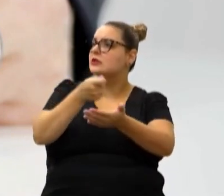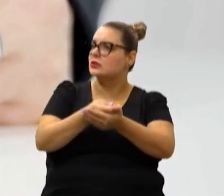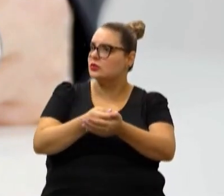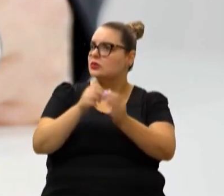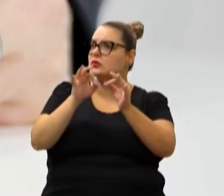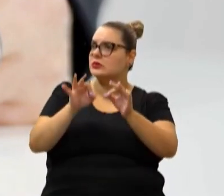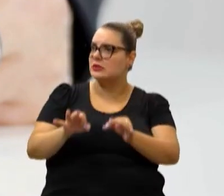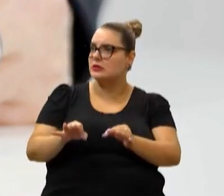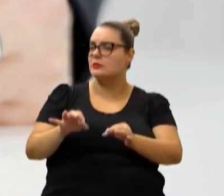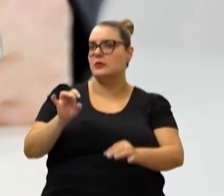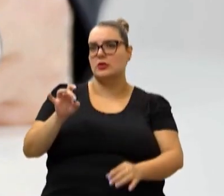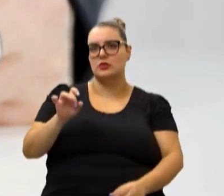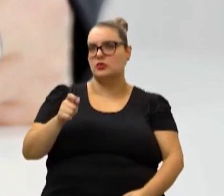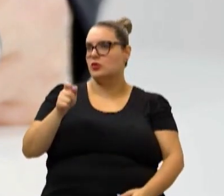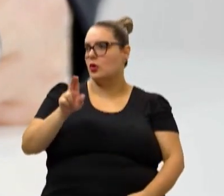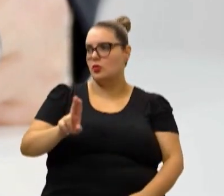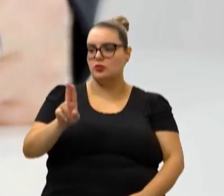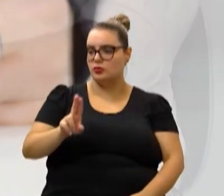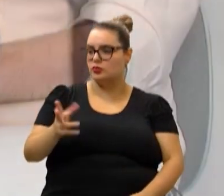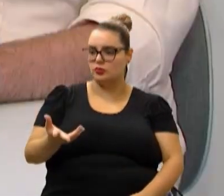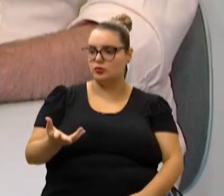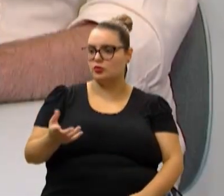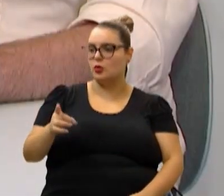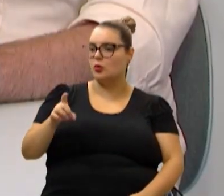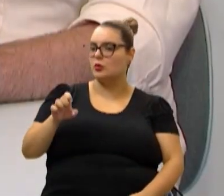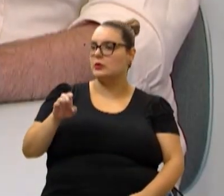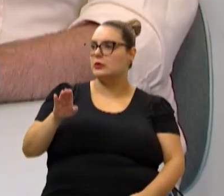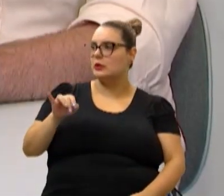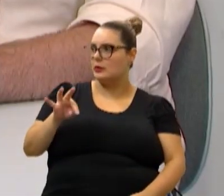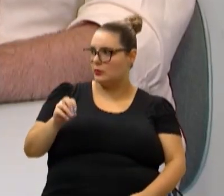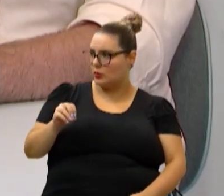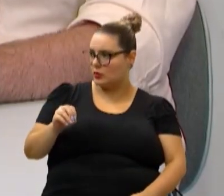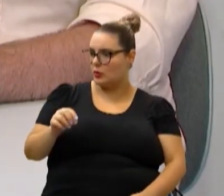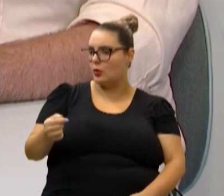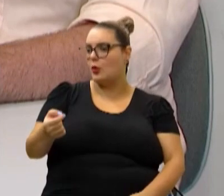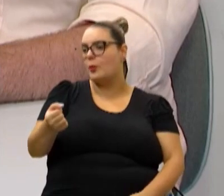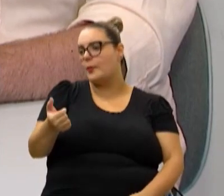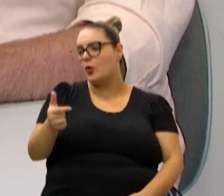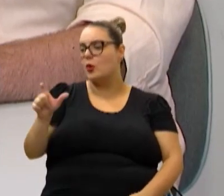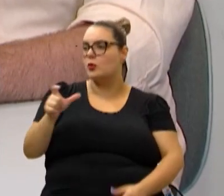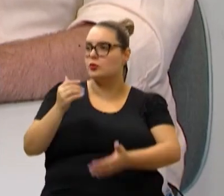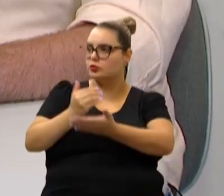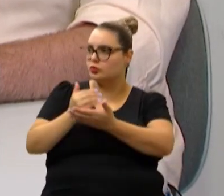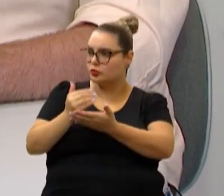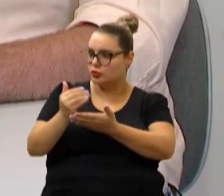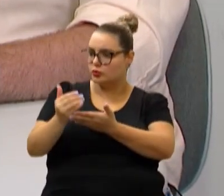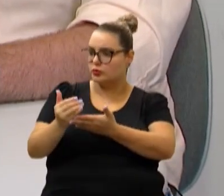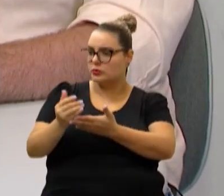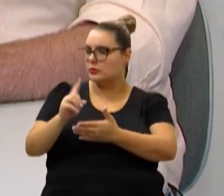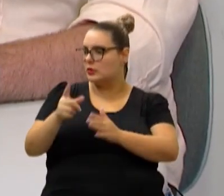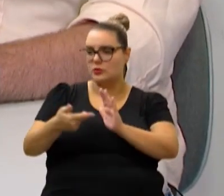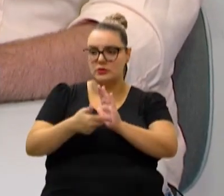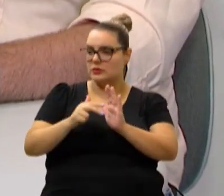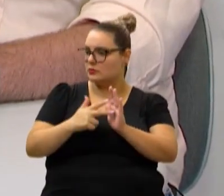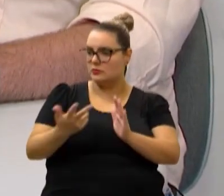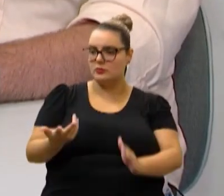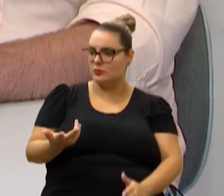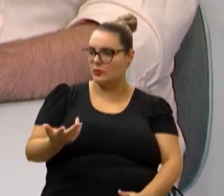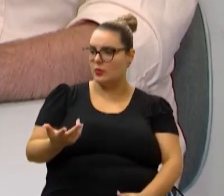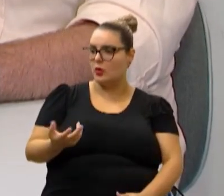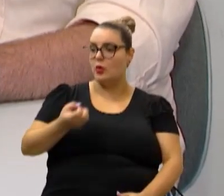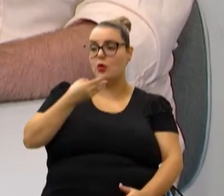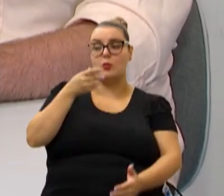as contas em dia, mas ela só utiliza só o débito, utiliza pouco a questão do crédito. Não